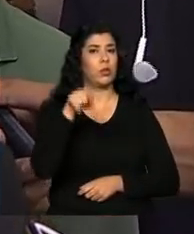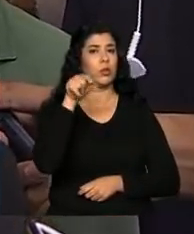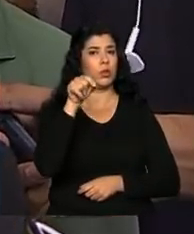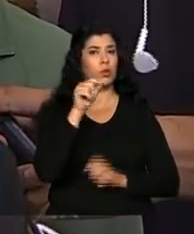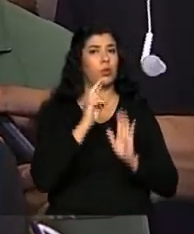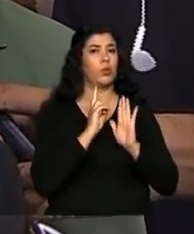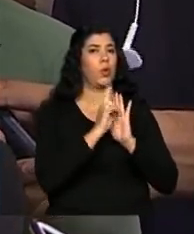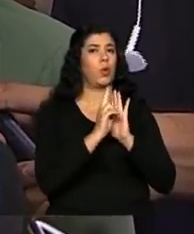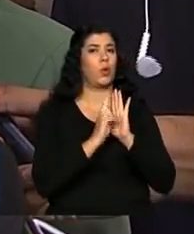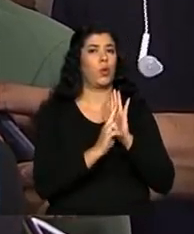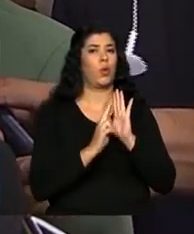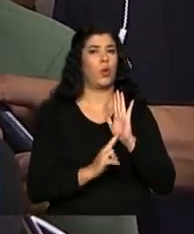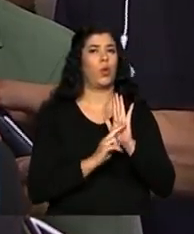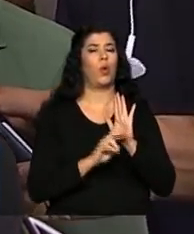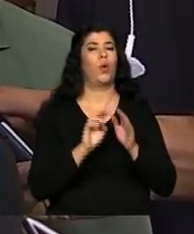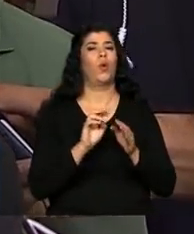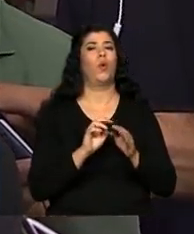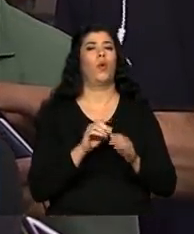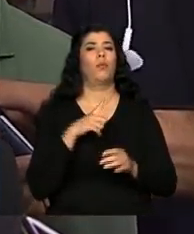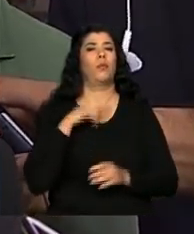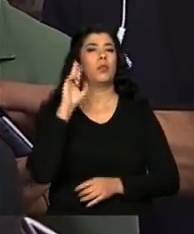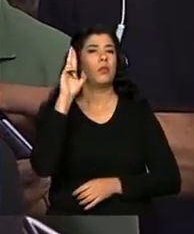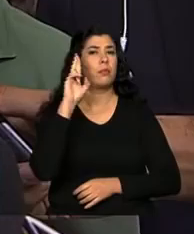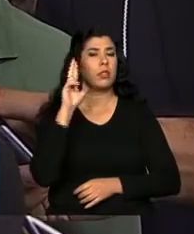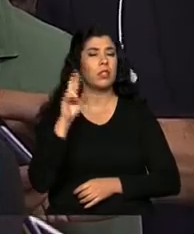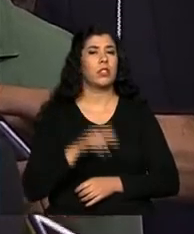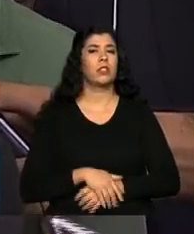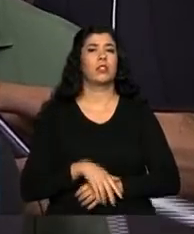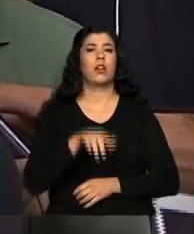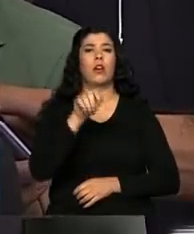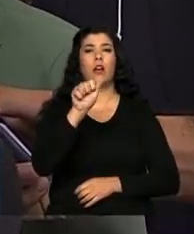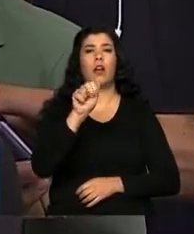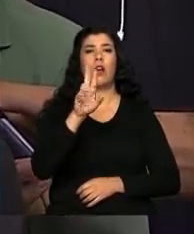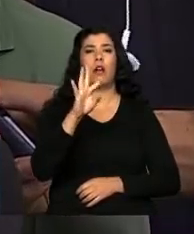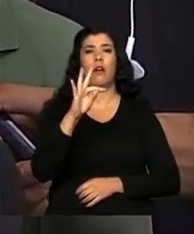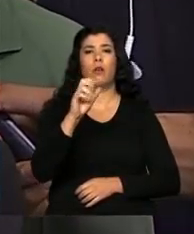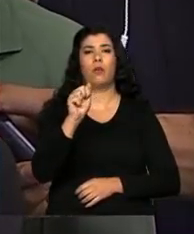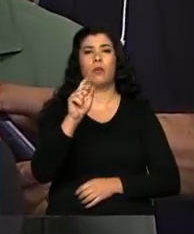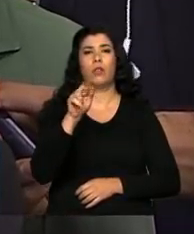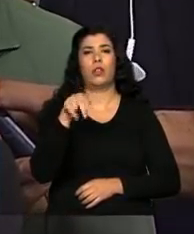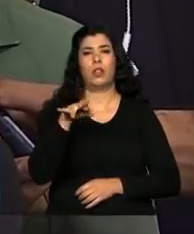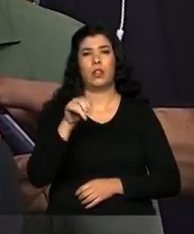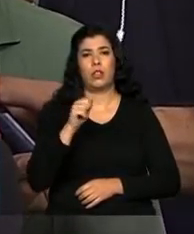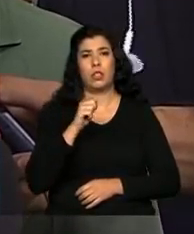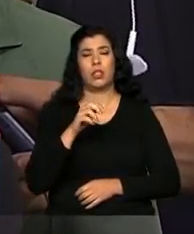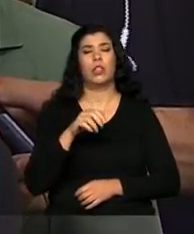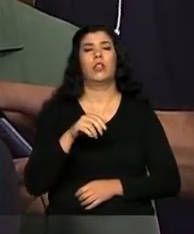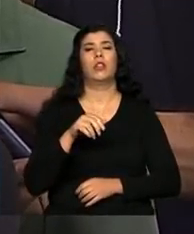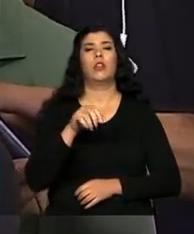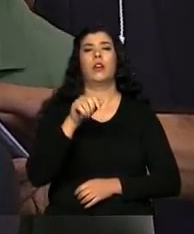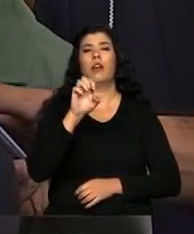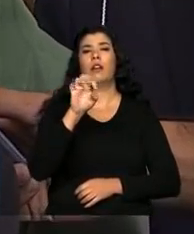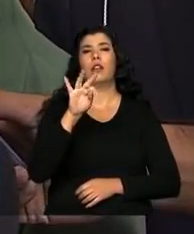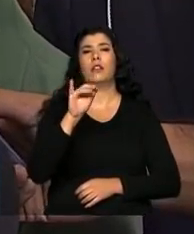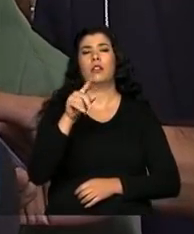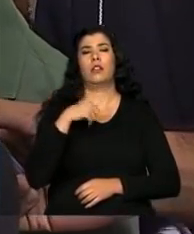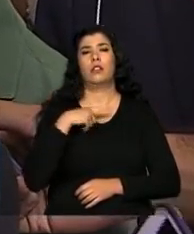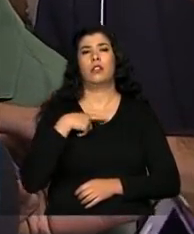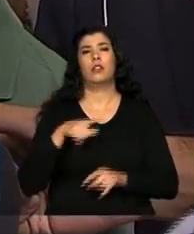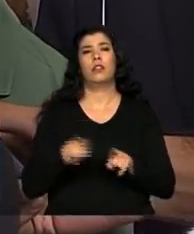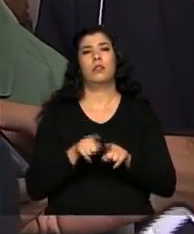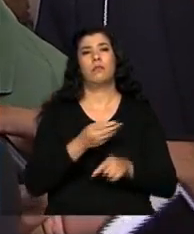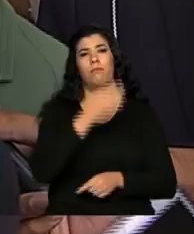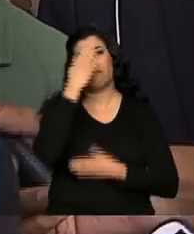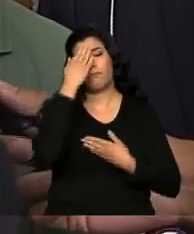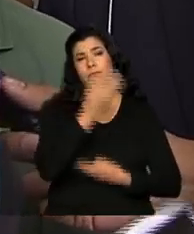de estatais, de ministérios e de autarquias é prerrogativa do executivo. No mais, eu agradeço a